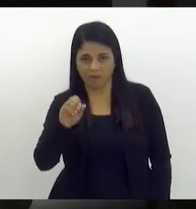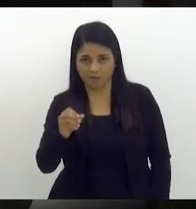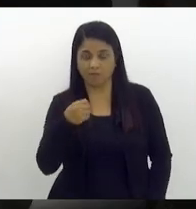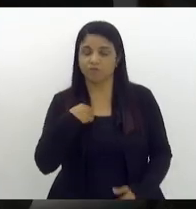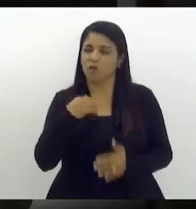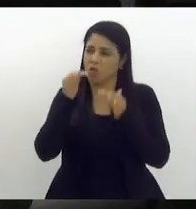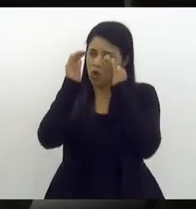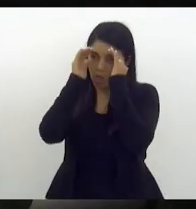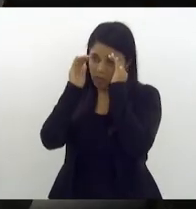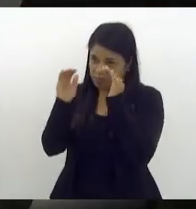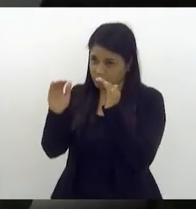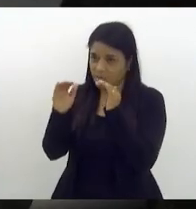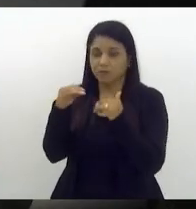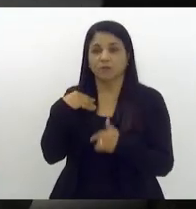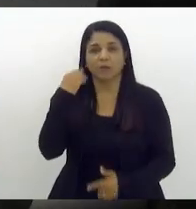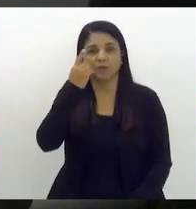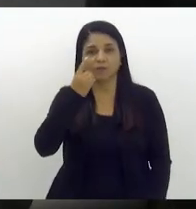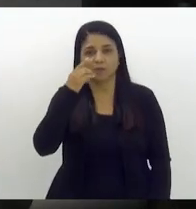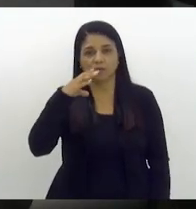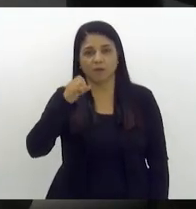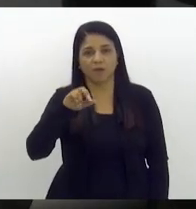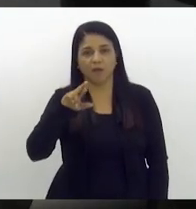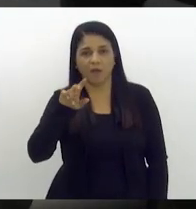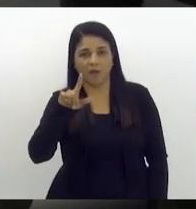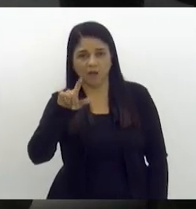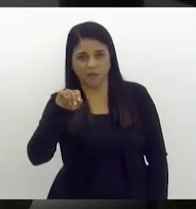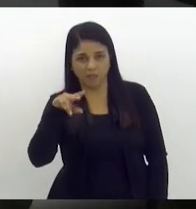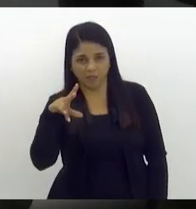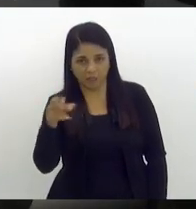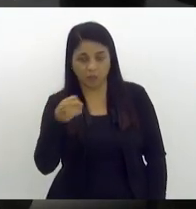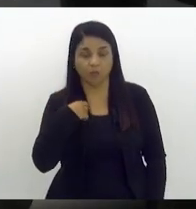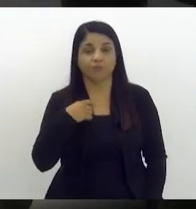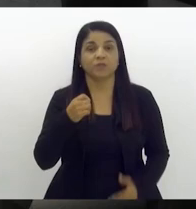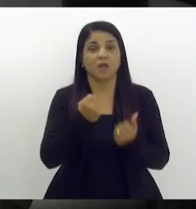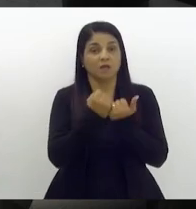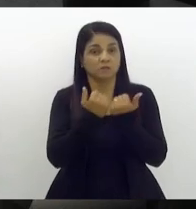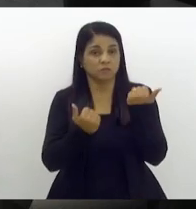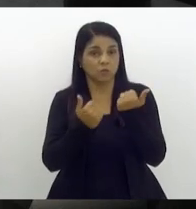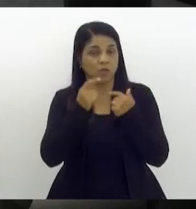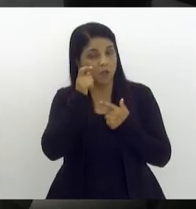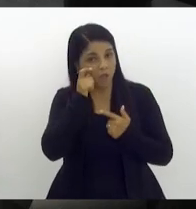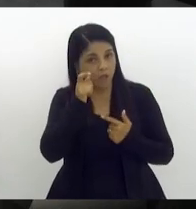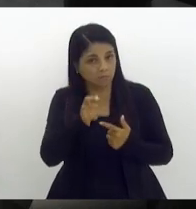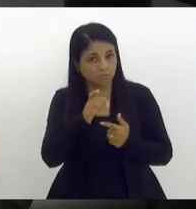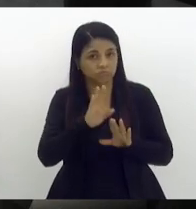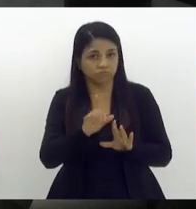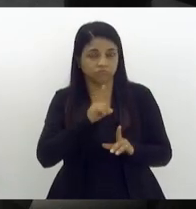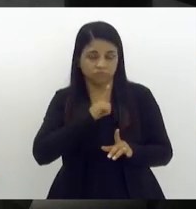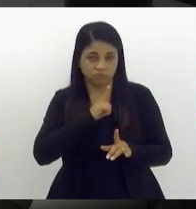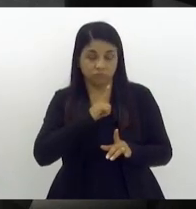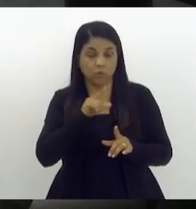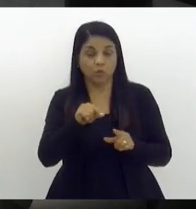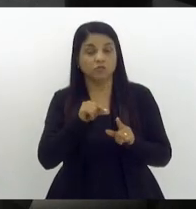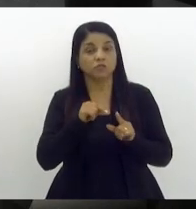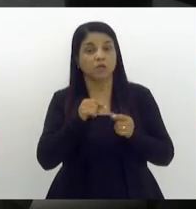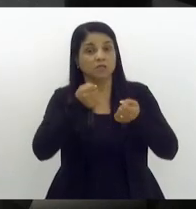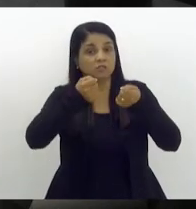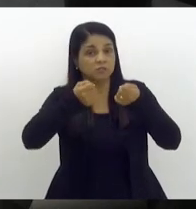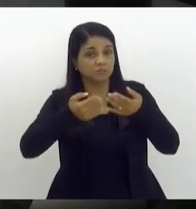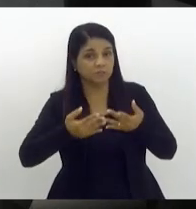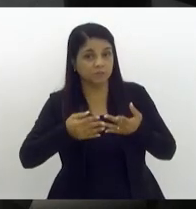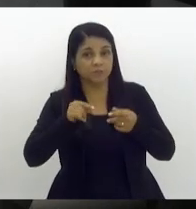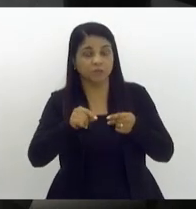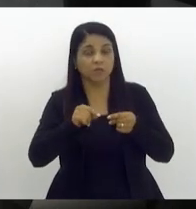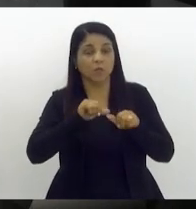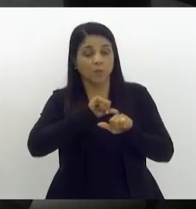ao deputado Carlinhos BNH e à sua assessoria sempre atenta, o que nós estamos ponderando aqui é uma